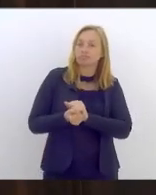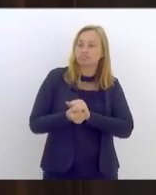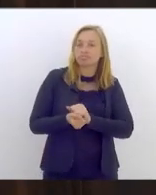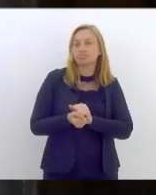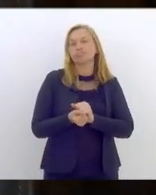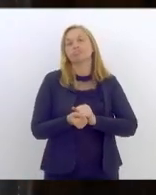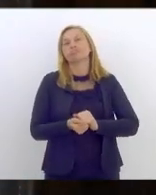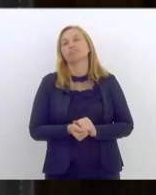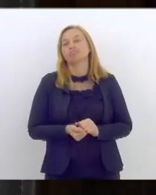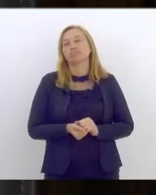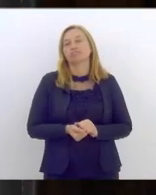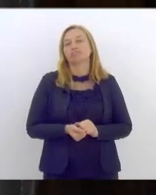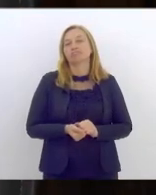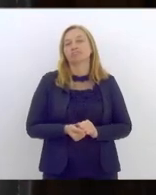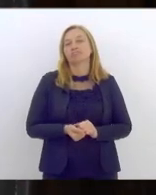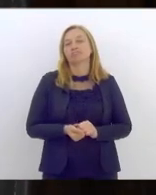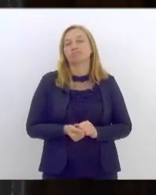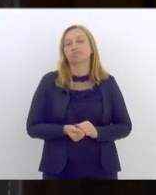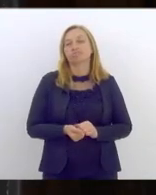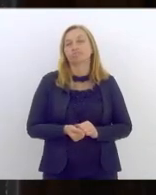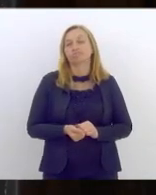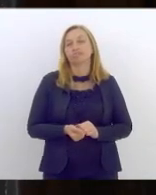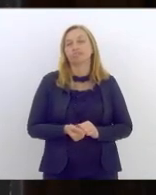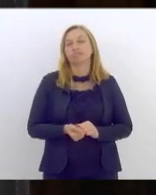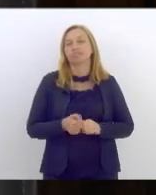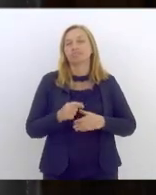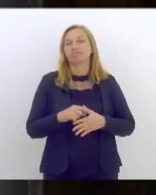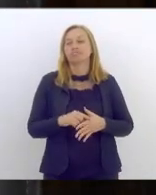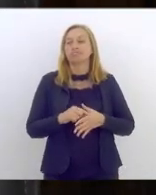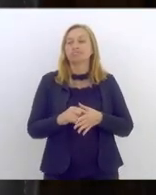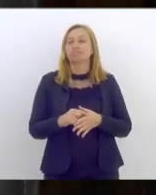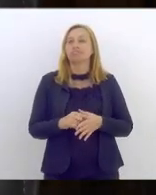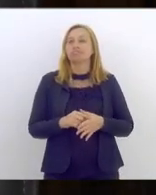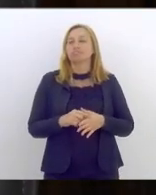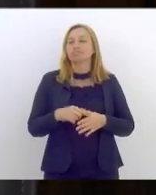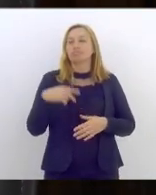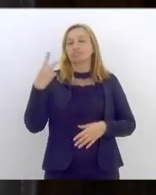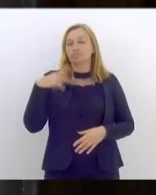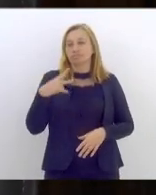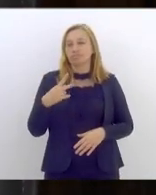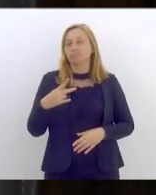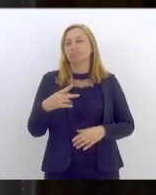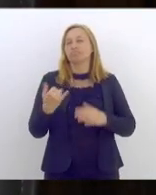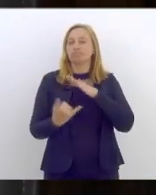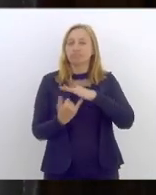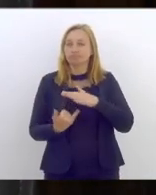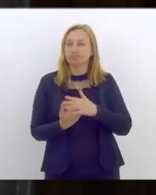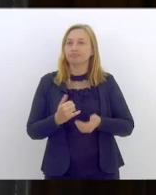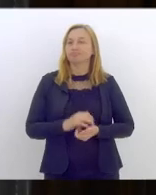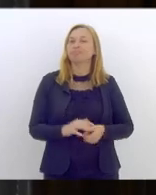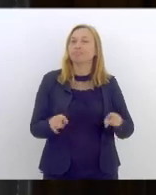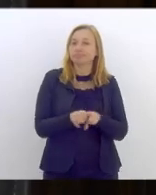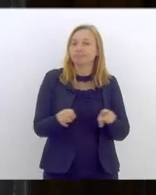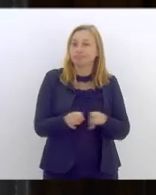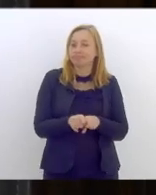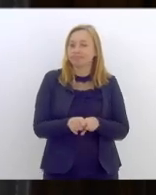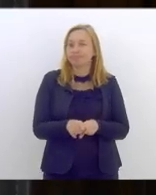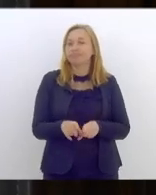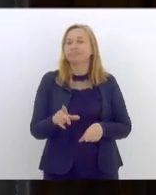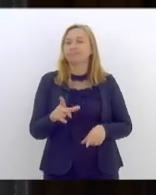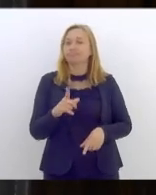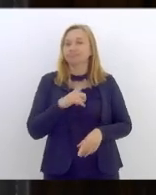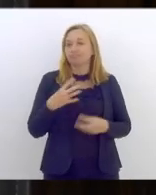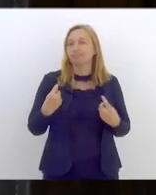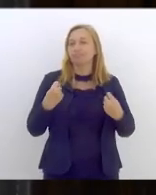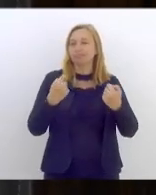é nas lees políticas da instituição e tive também a sorte tem